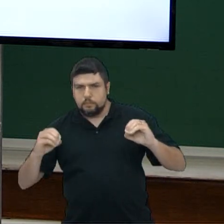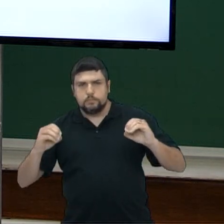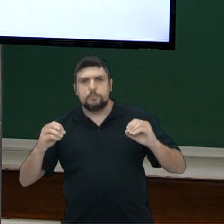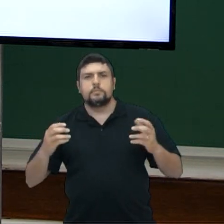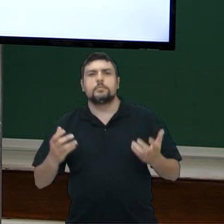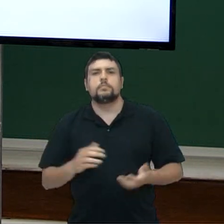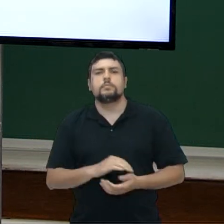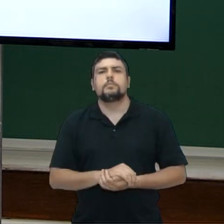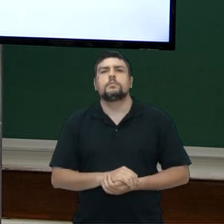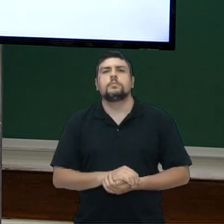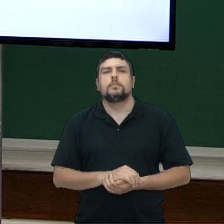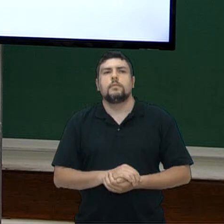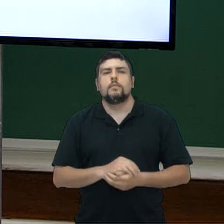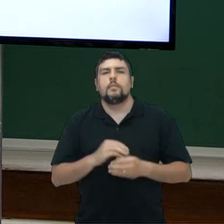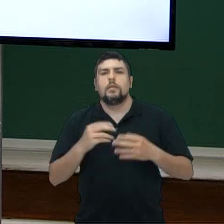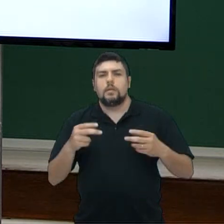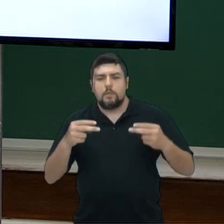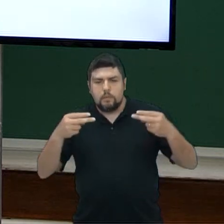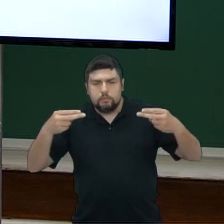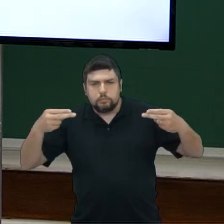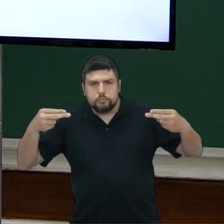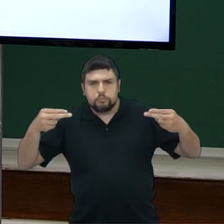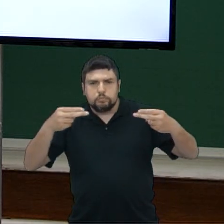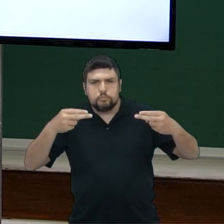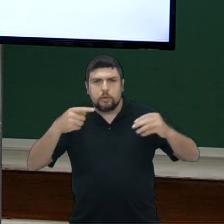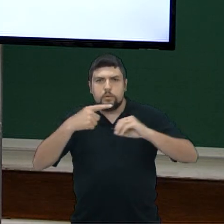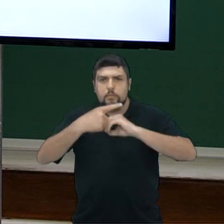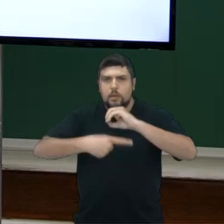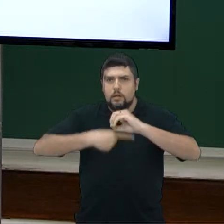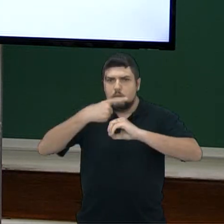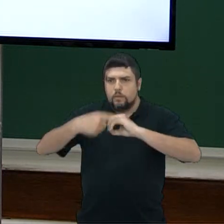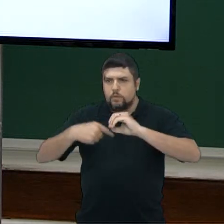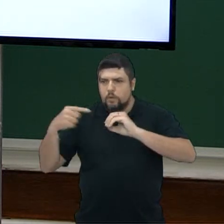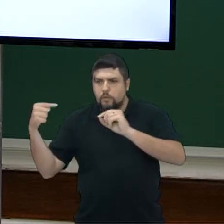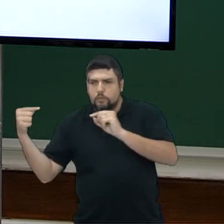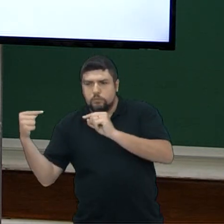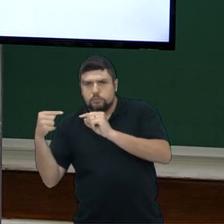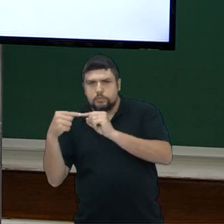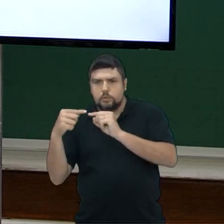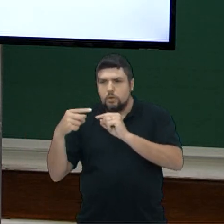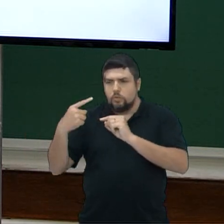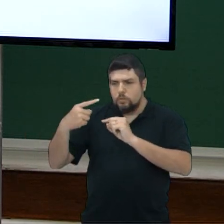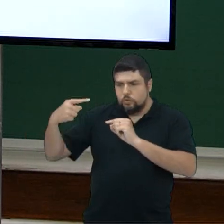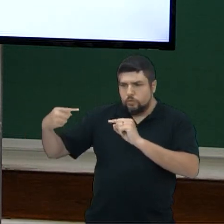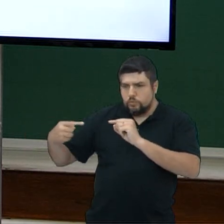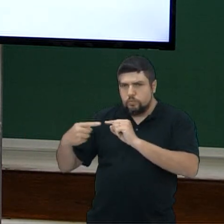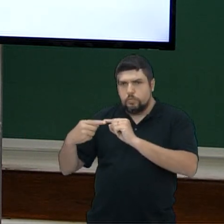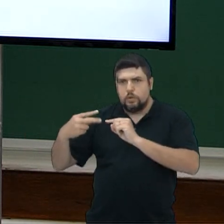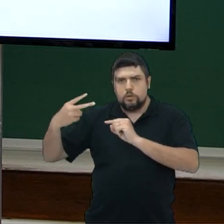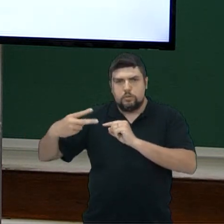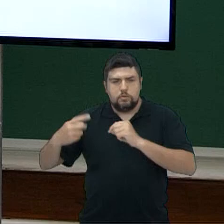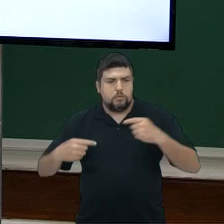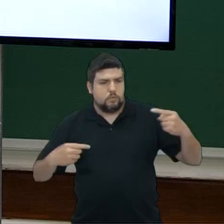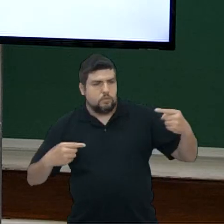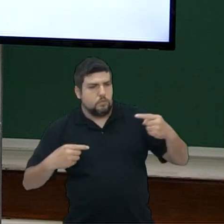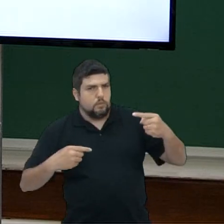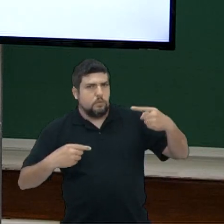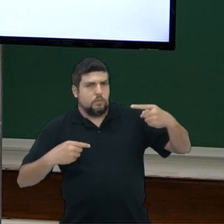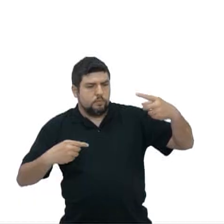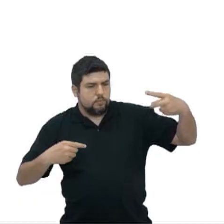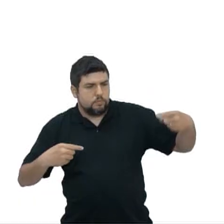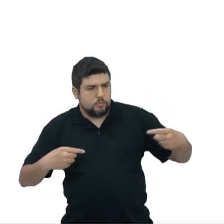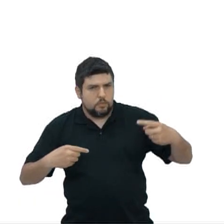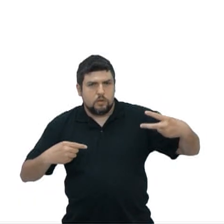ligação covalente, é um compartilhamento de elétrons, certo? Então, no total, nós temos na molécula de